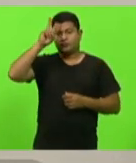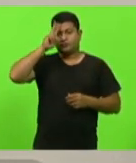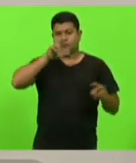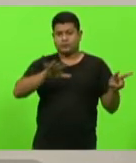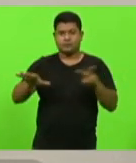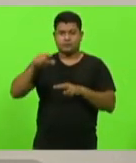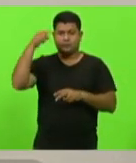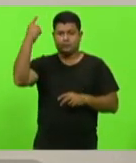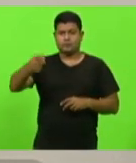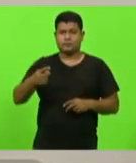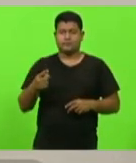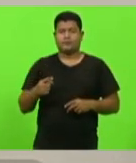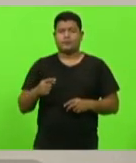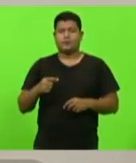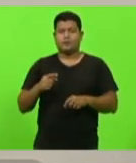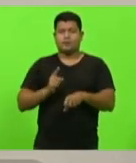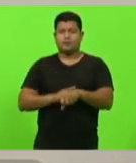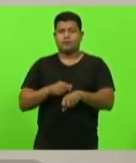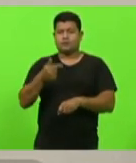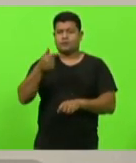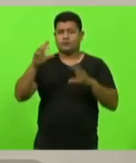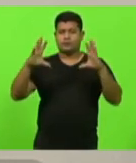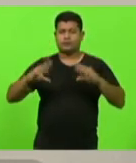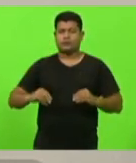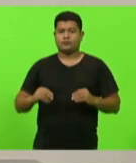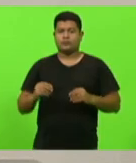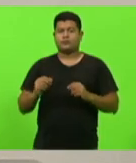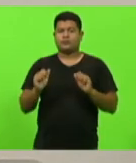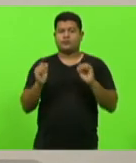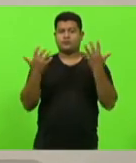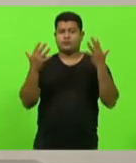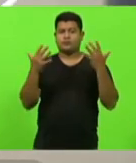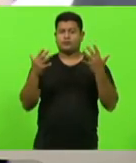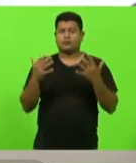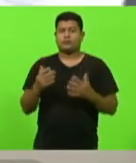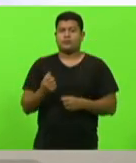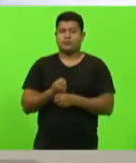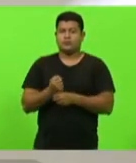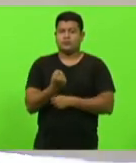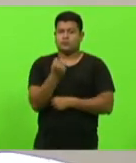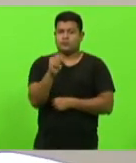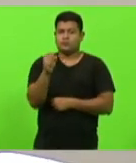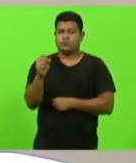comemoração aos 88 anos do município de Gaspar. Está encerrada a sessão.